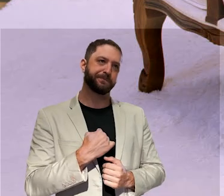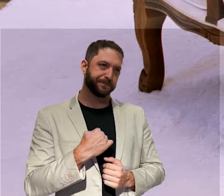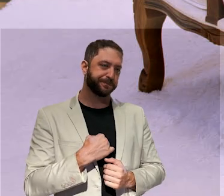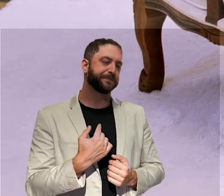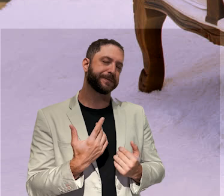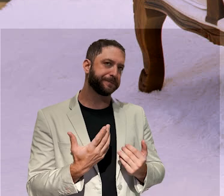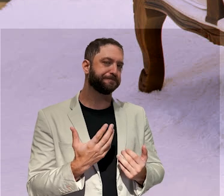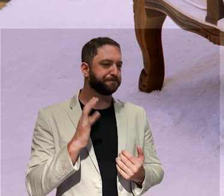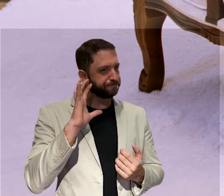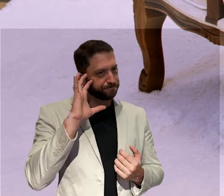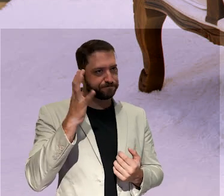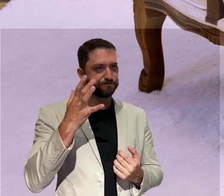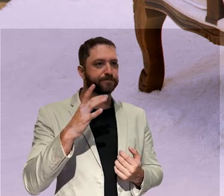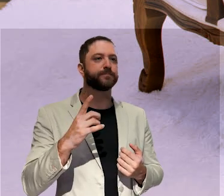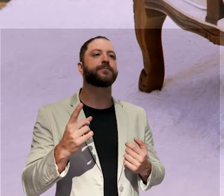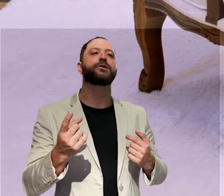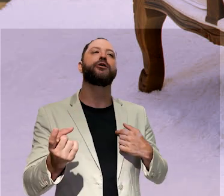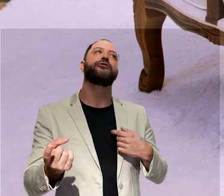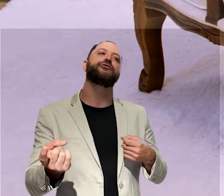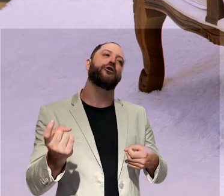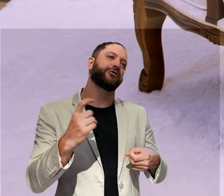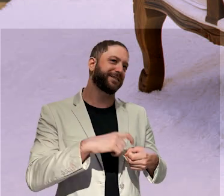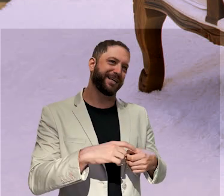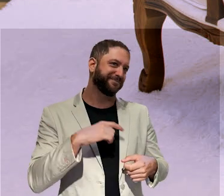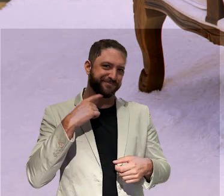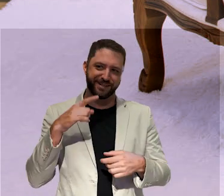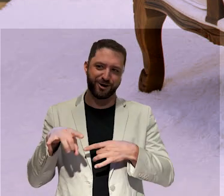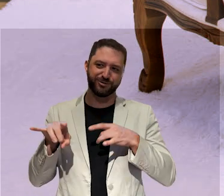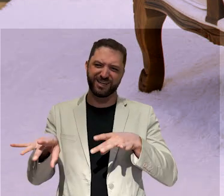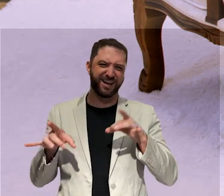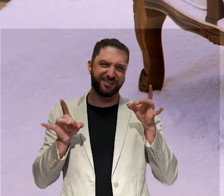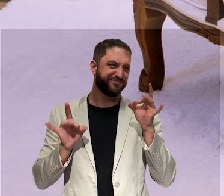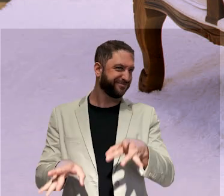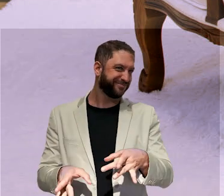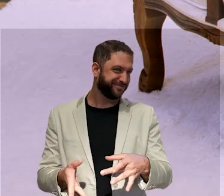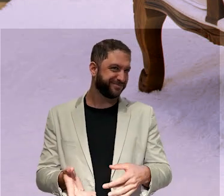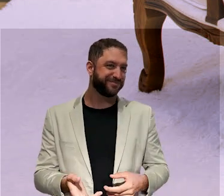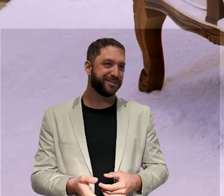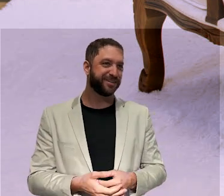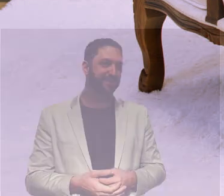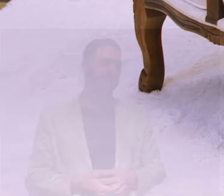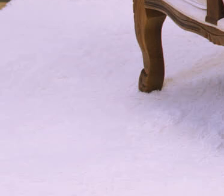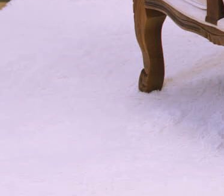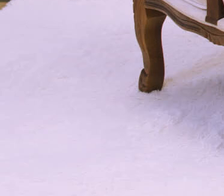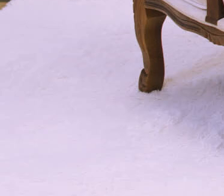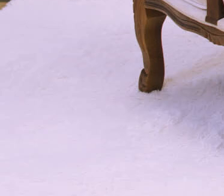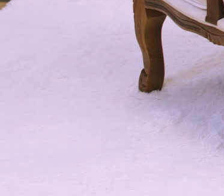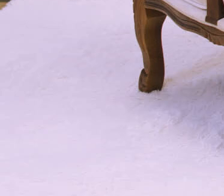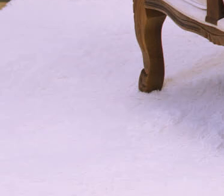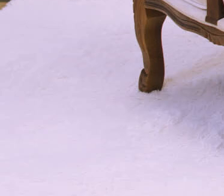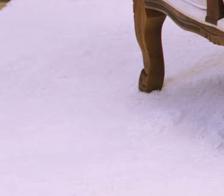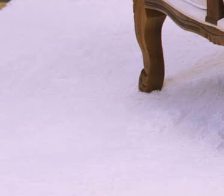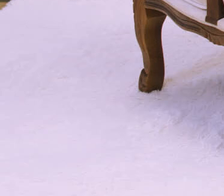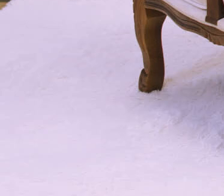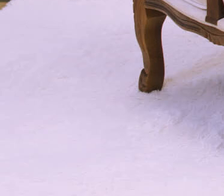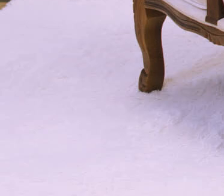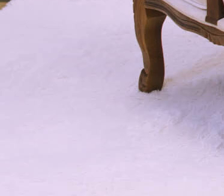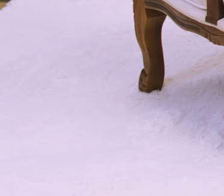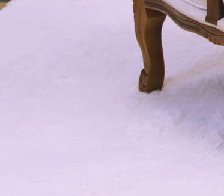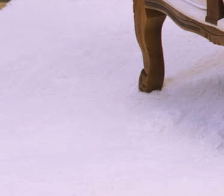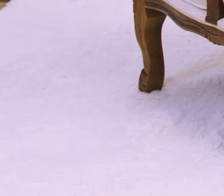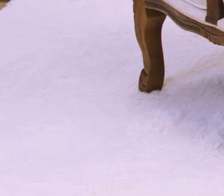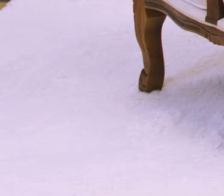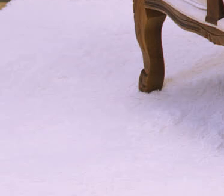E aí busquei, fui buscando, aí eu voltei, né, porque não justificava mais continuar na Austrália, né? Puxa vida, se era pra sofrer essa mesma